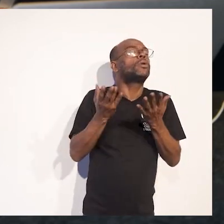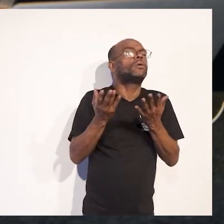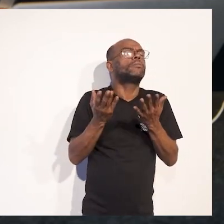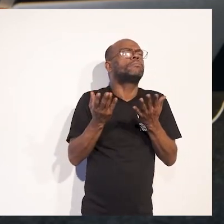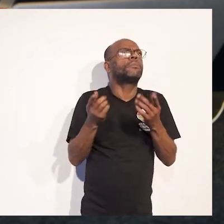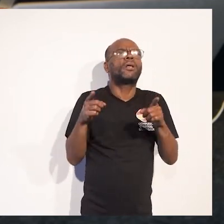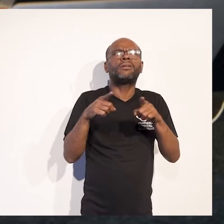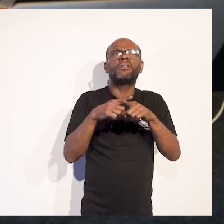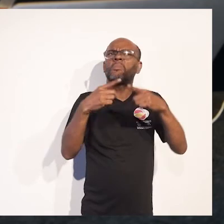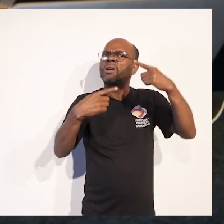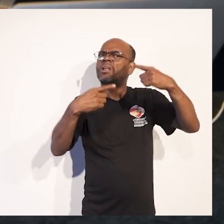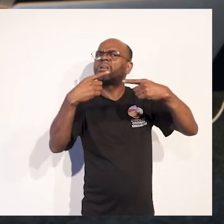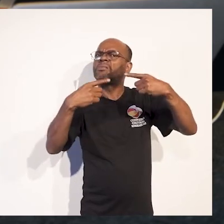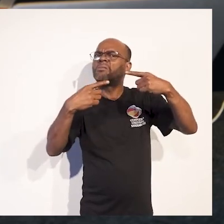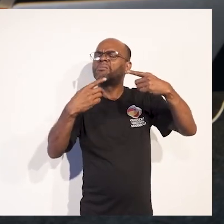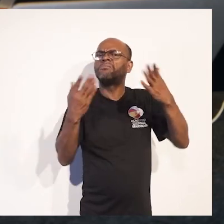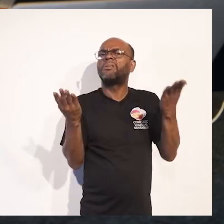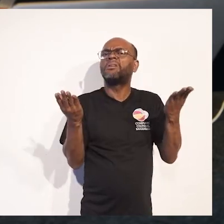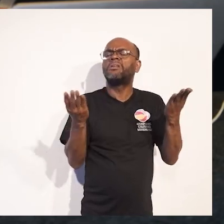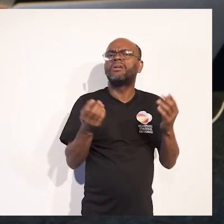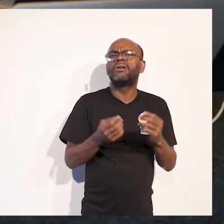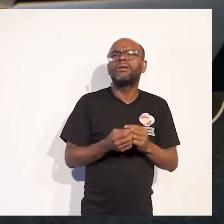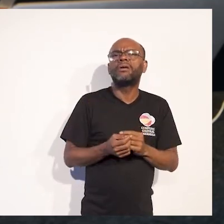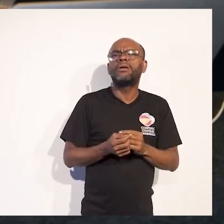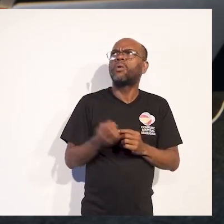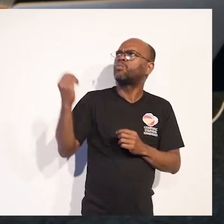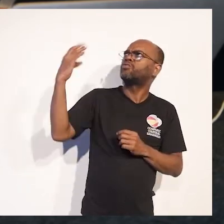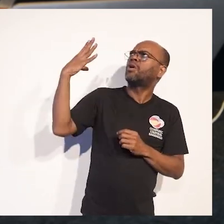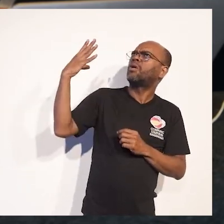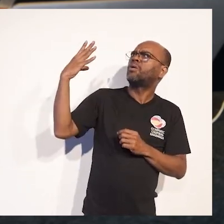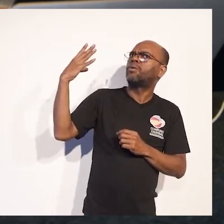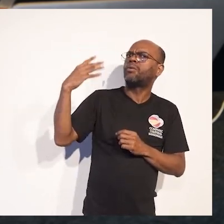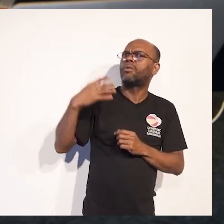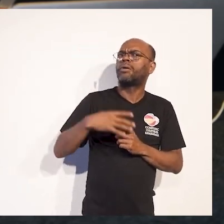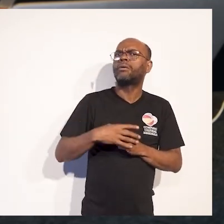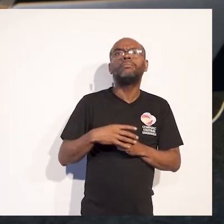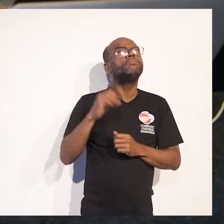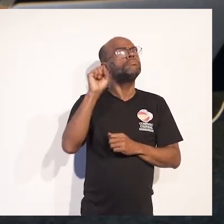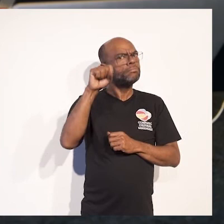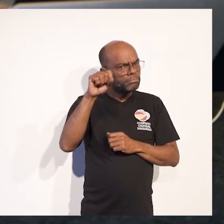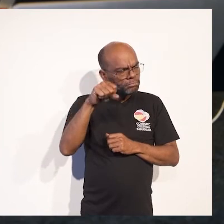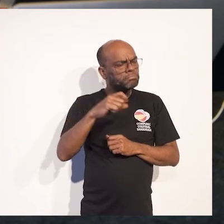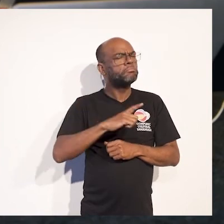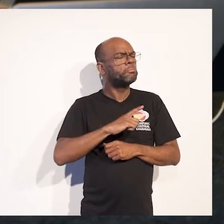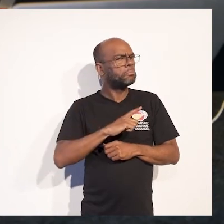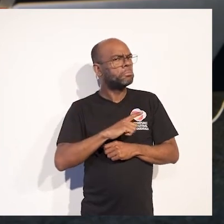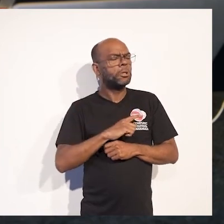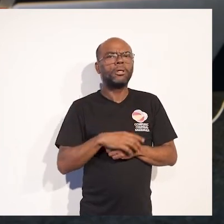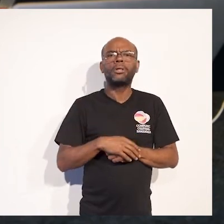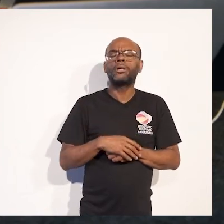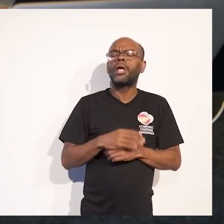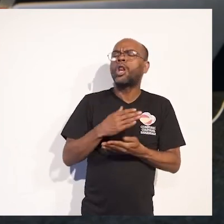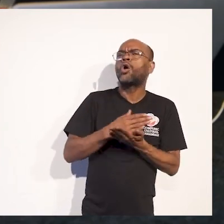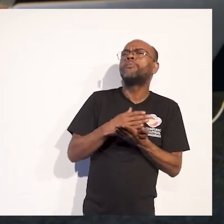que tem alguma relação com o Sol? E ele falou, sim, tem. Ele